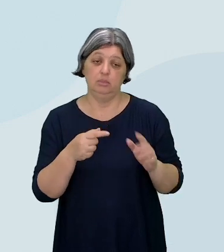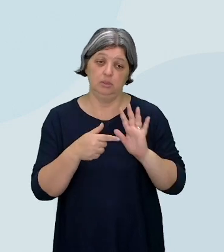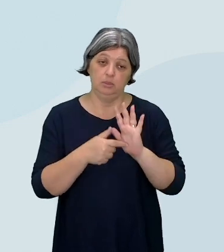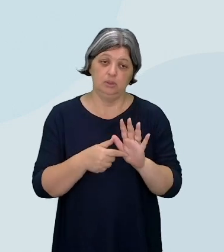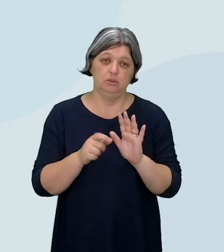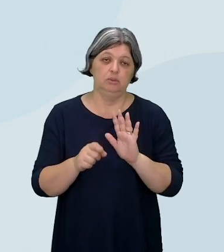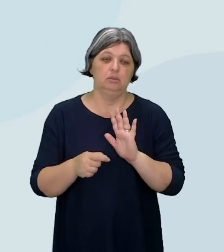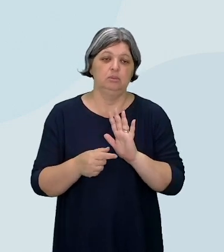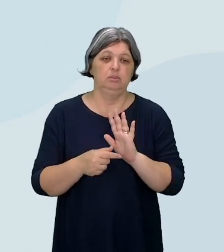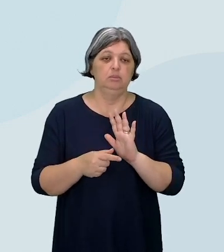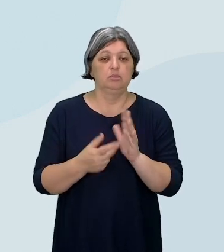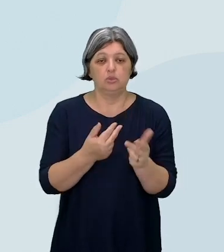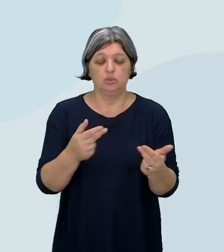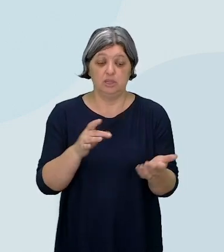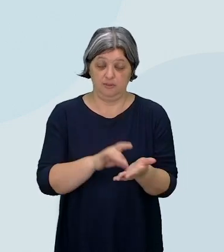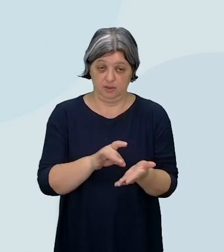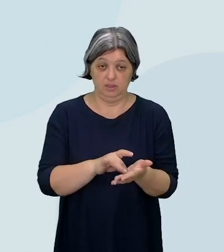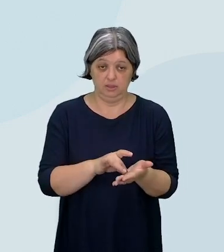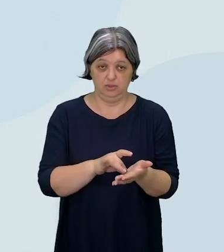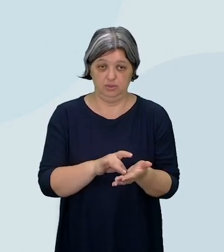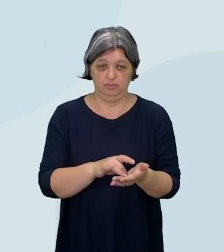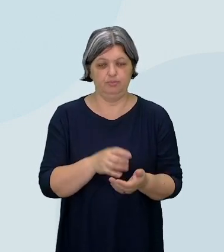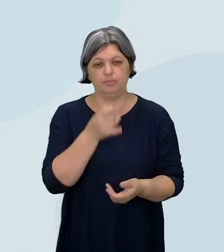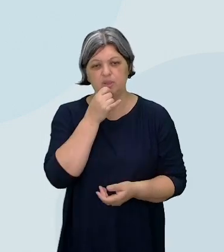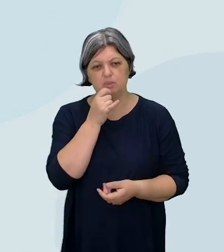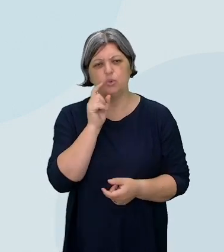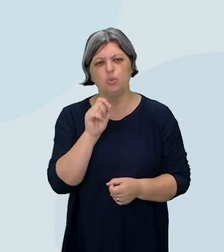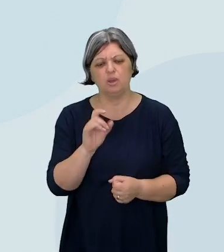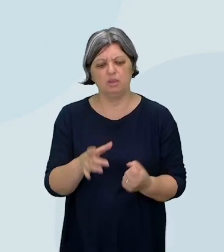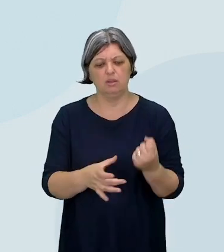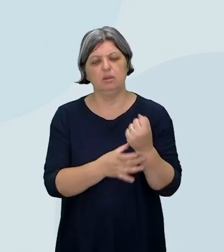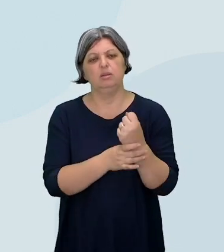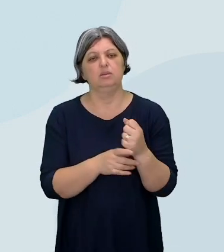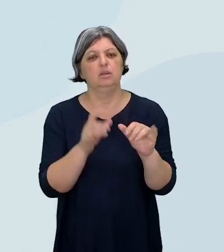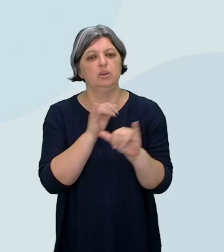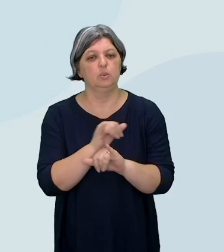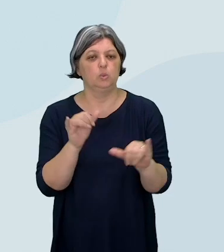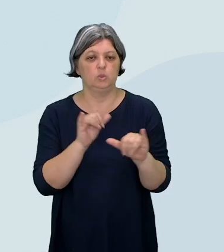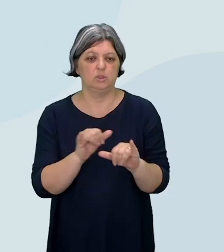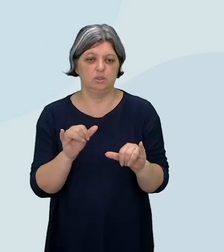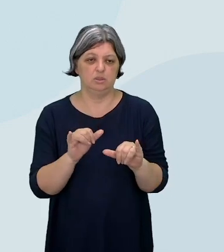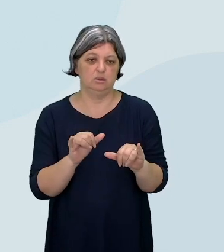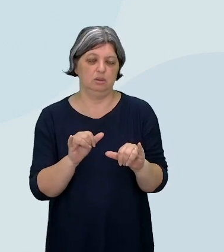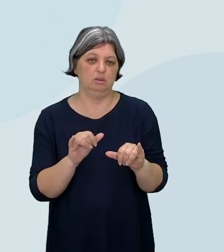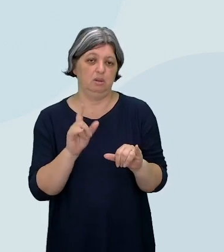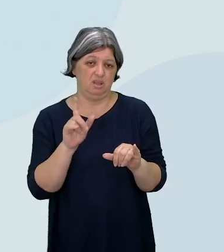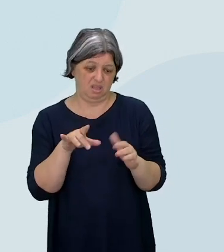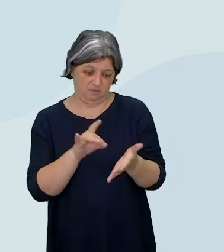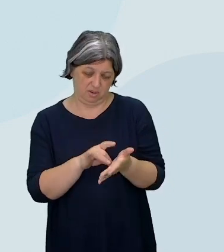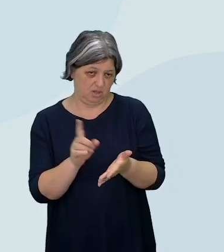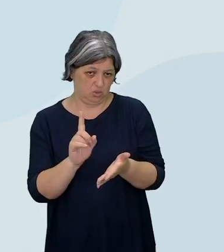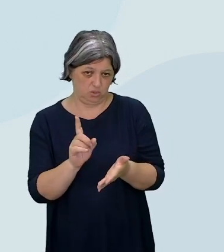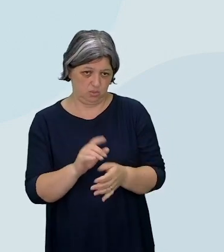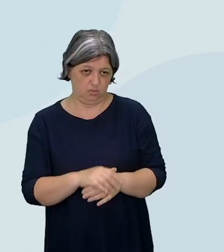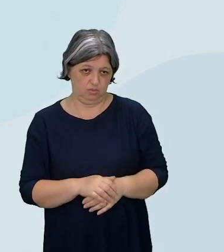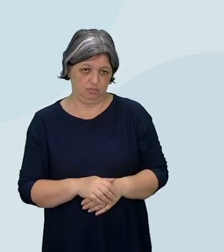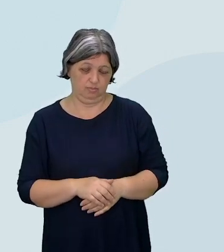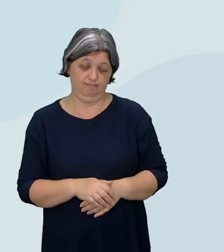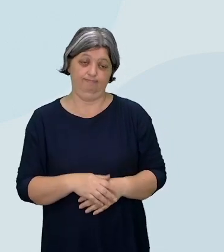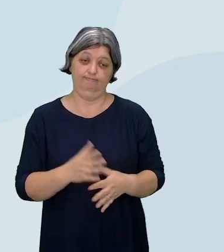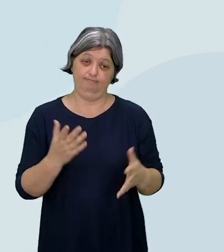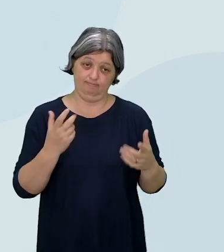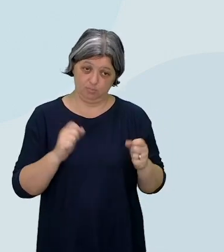os apontamentos de veracidade, né? Então, o que garante que essa notícia ela é verídica ou não? Para que justamente você